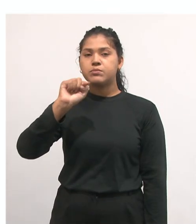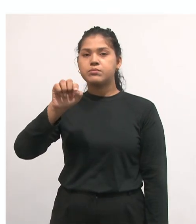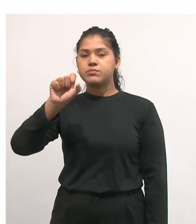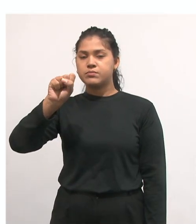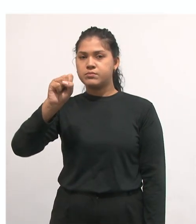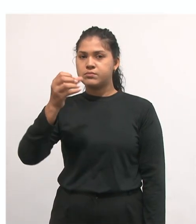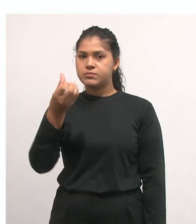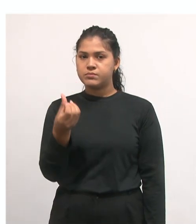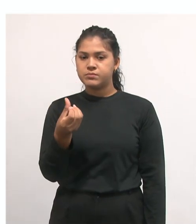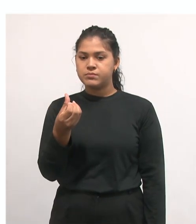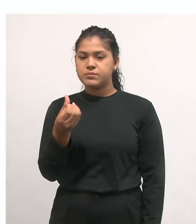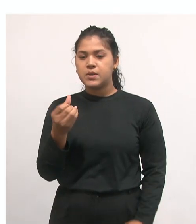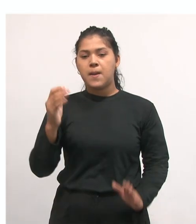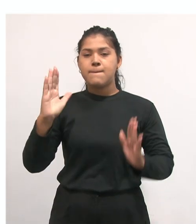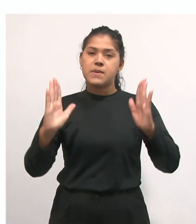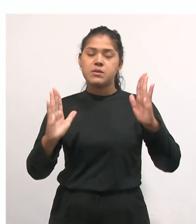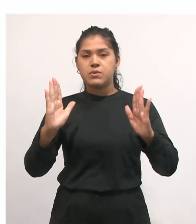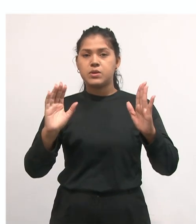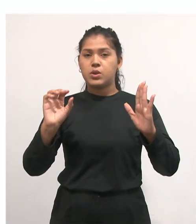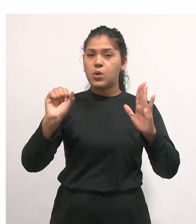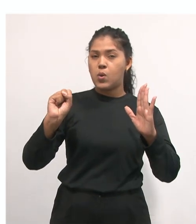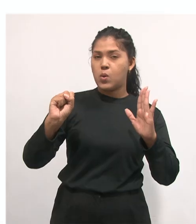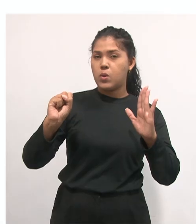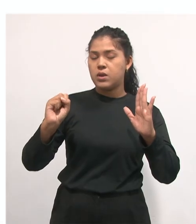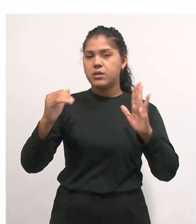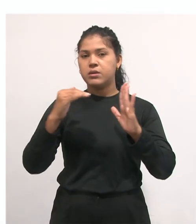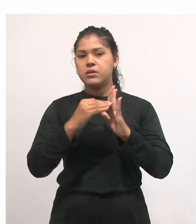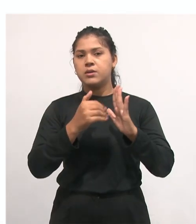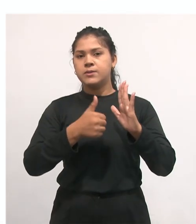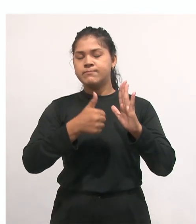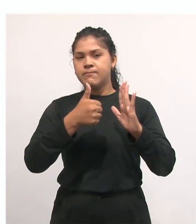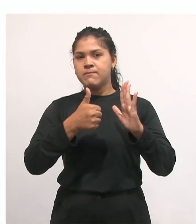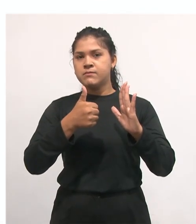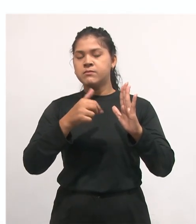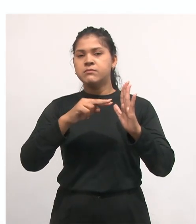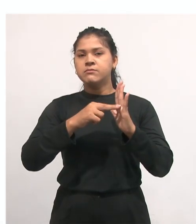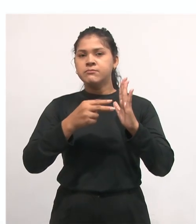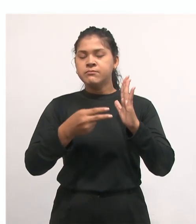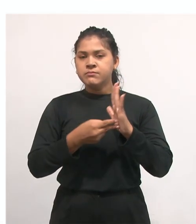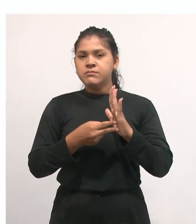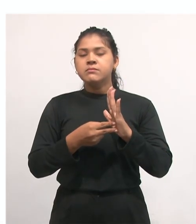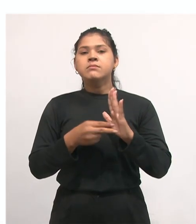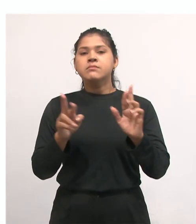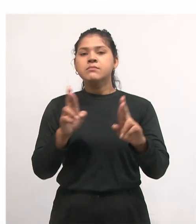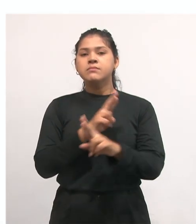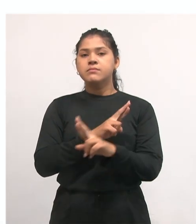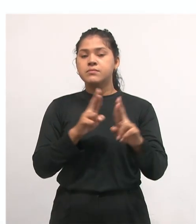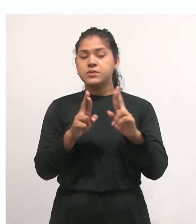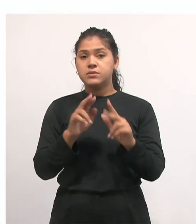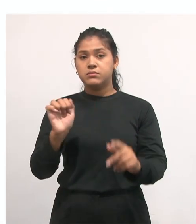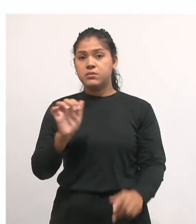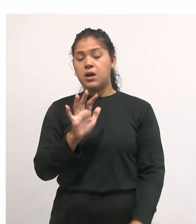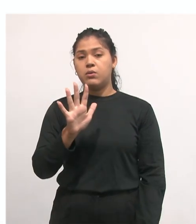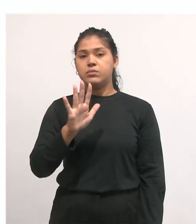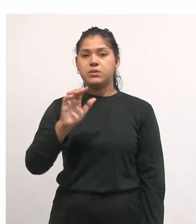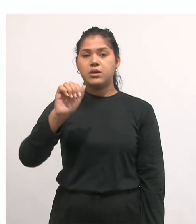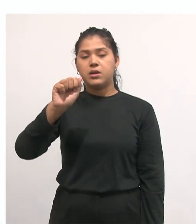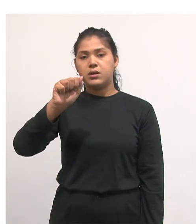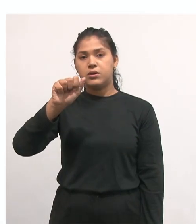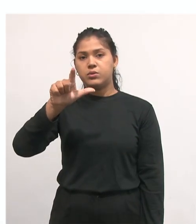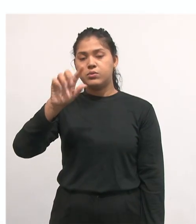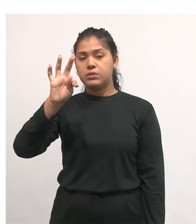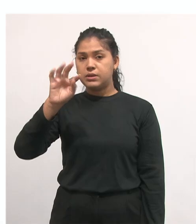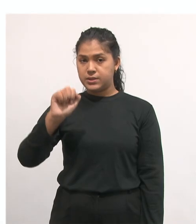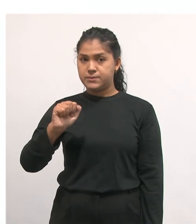entre 8 e 1, 0,8 e 1. Ou seja, uma correlação muito alta. Correto? Uma correlação muito